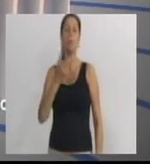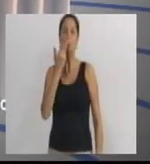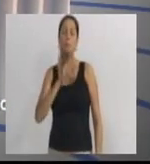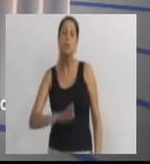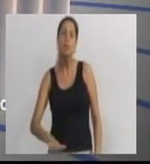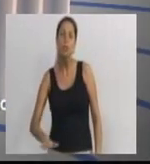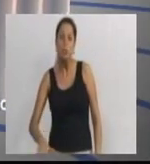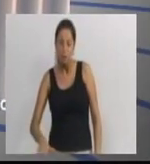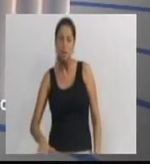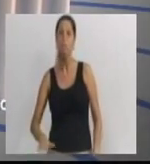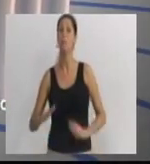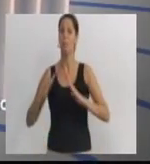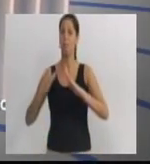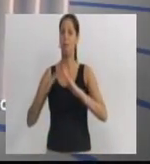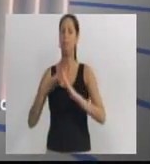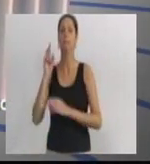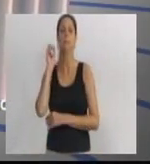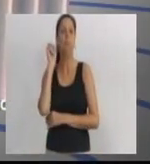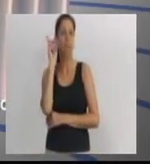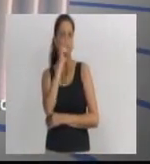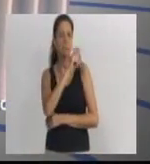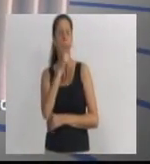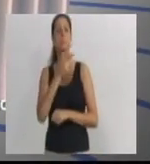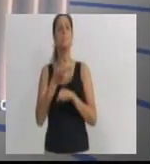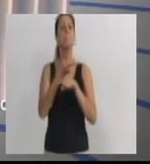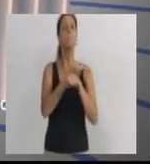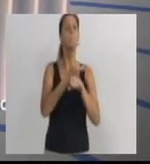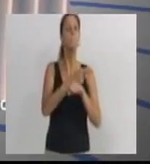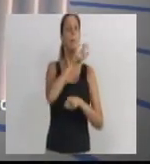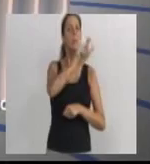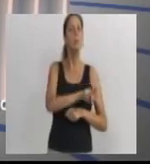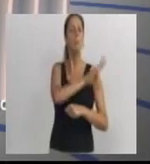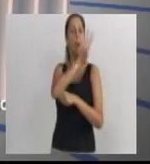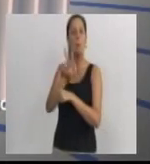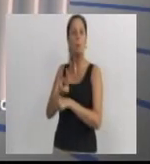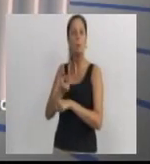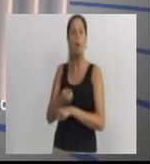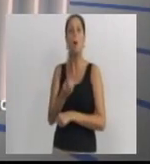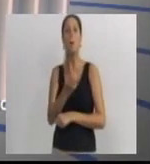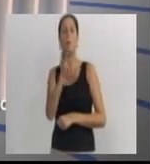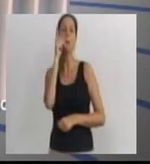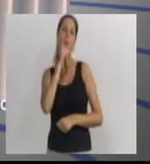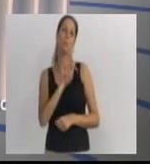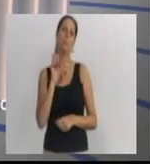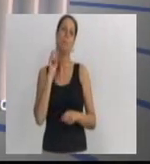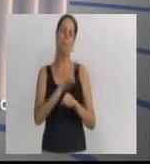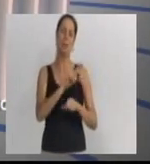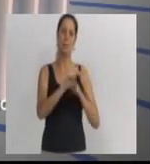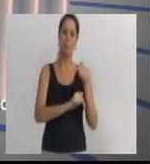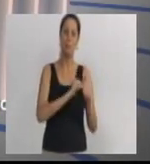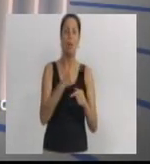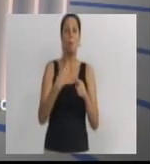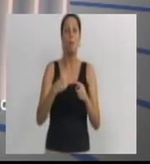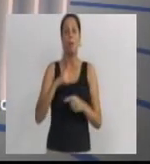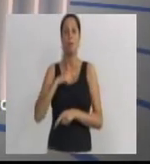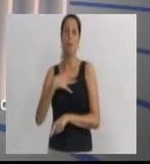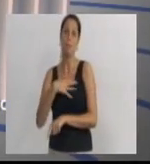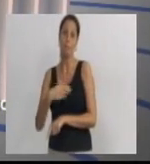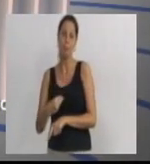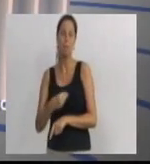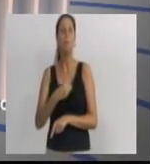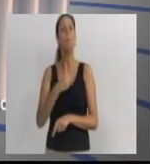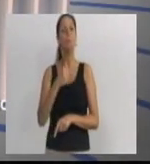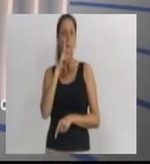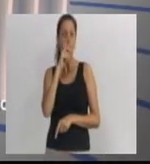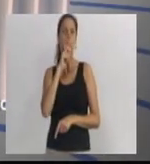difícil encontrar alguém que possa cuidar da criança para poder trabalhar. A solução para a maioria é colocar os filhos na creche. Quem pode paga uma